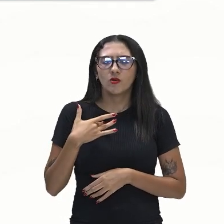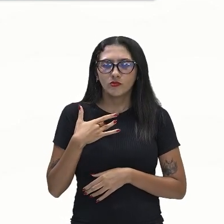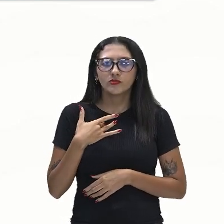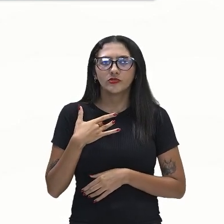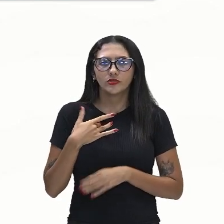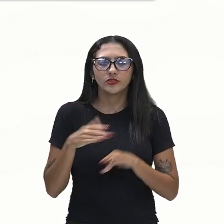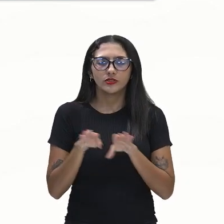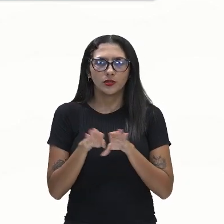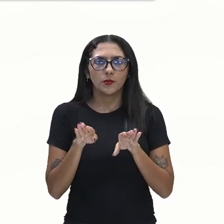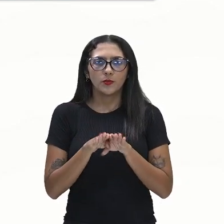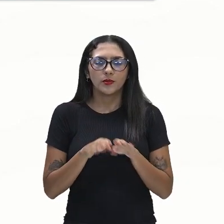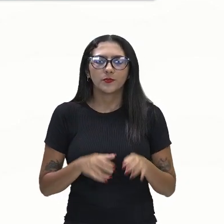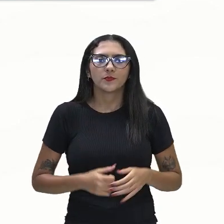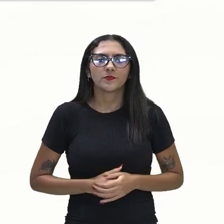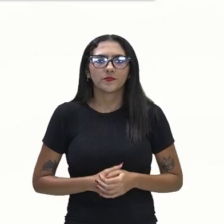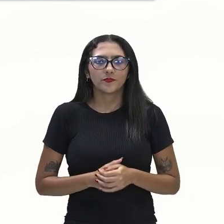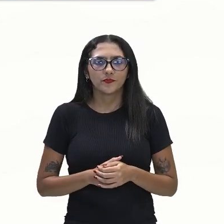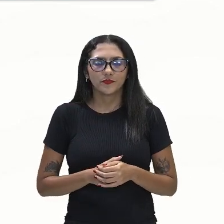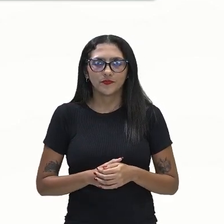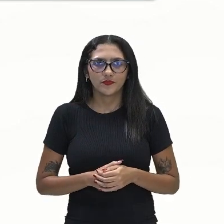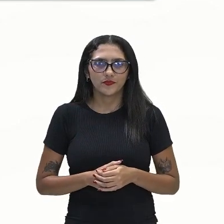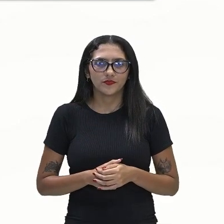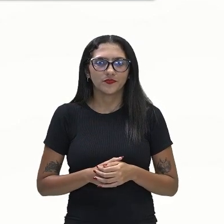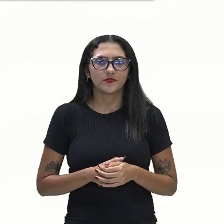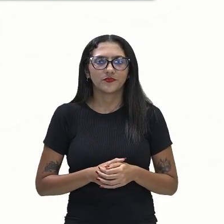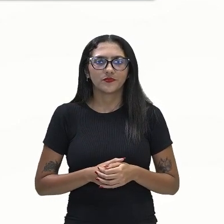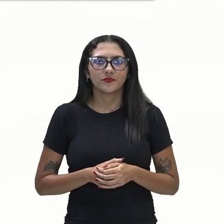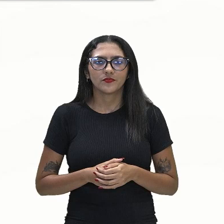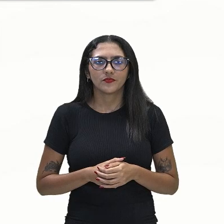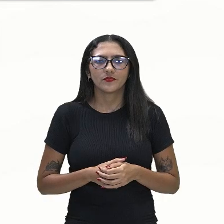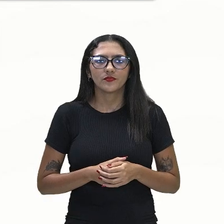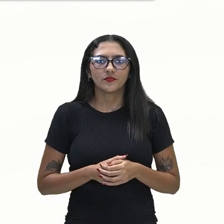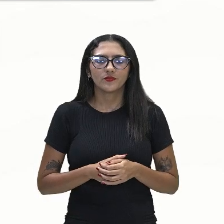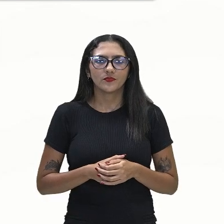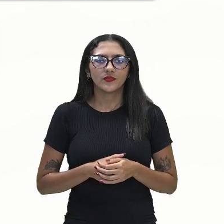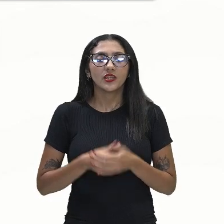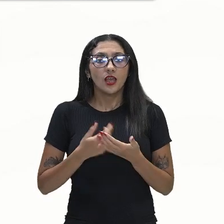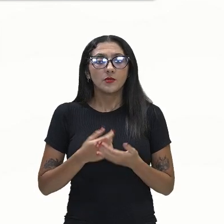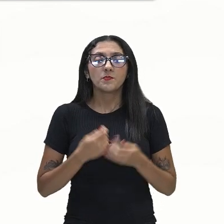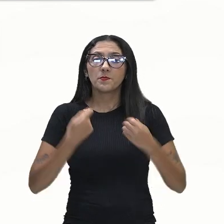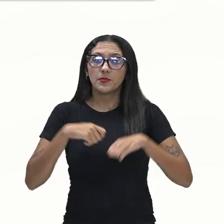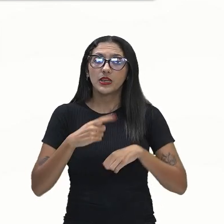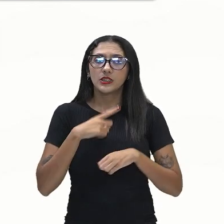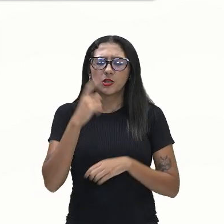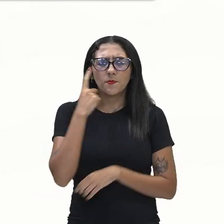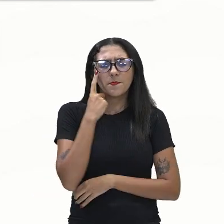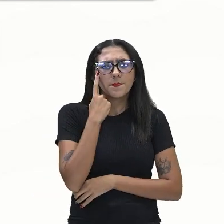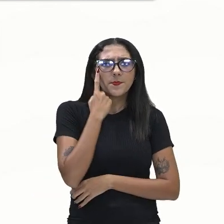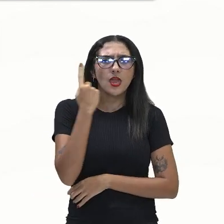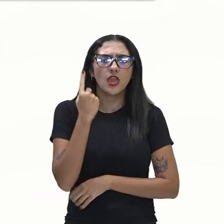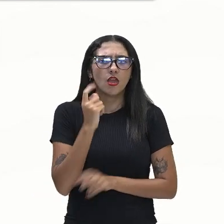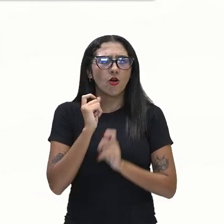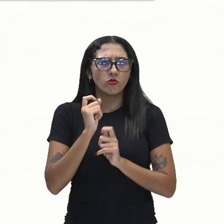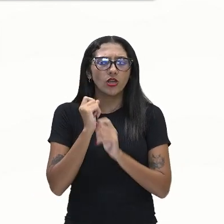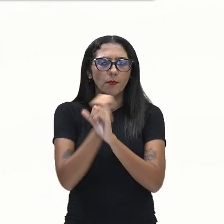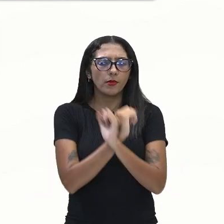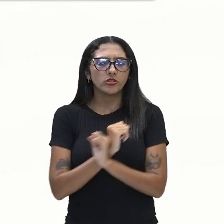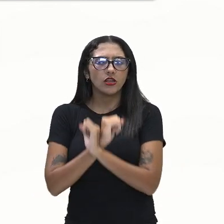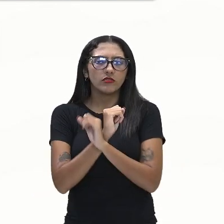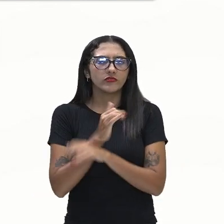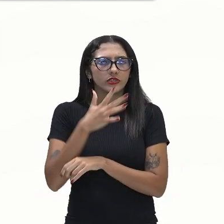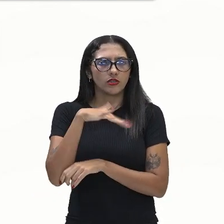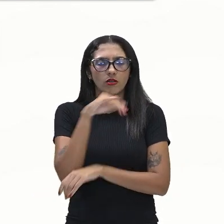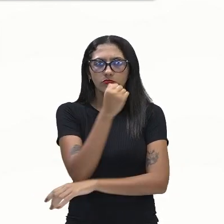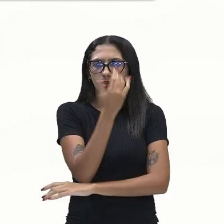lugar. E aí, para isso, nós temos que tomar medidas de conservação e preservação da